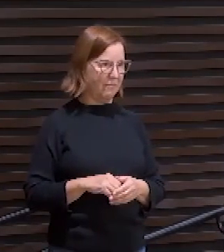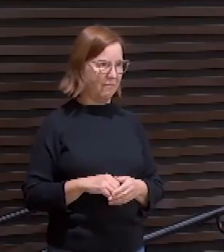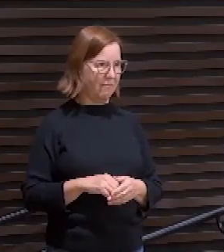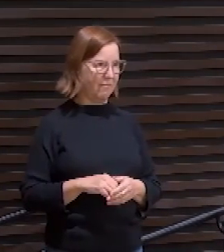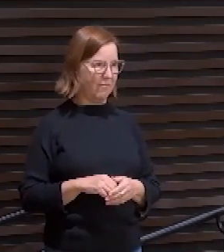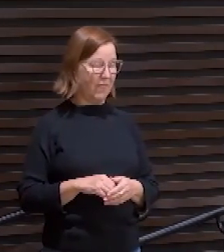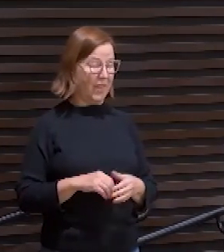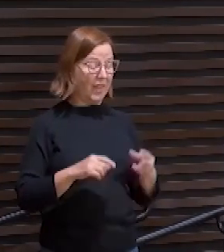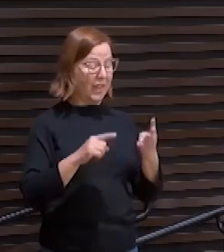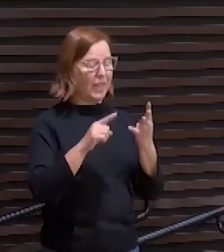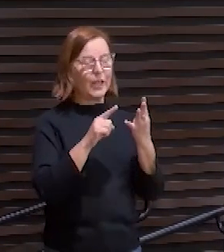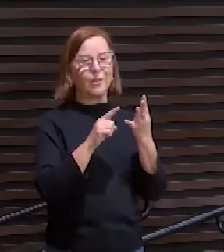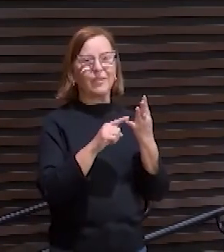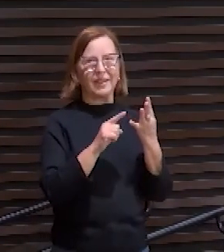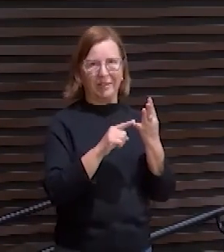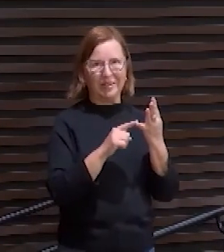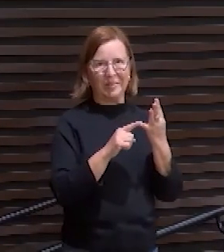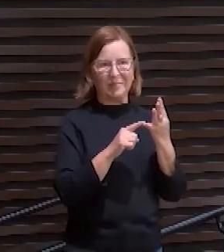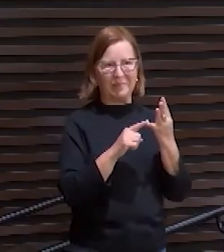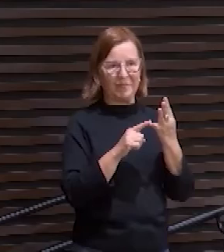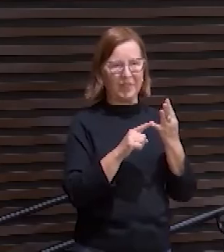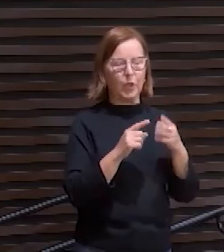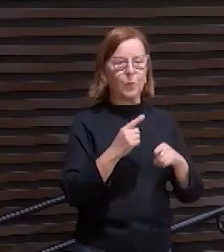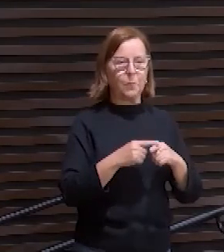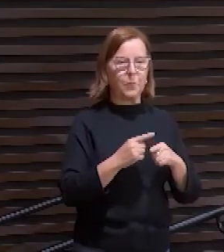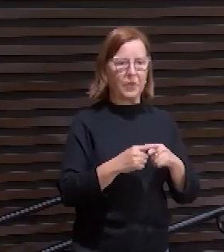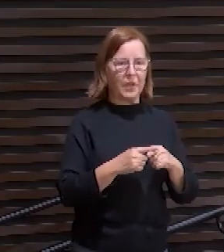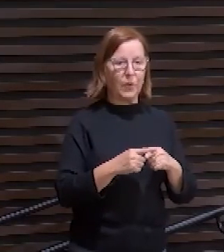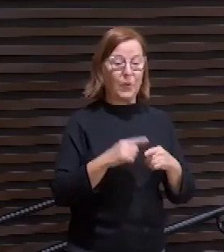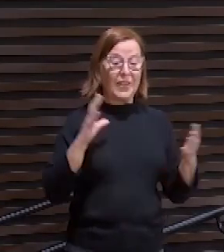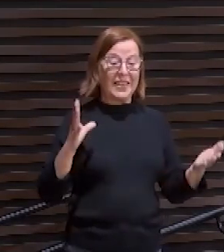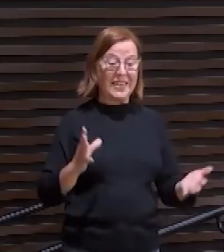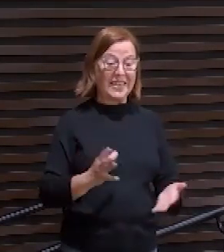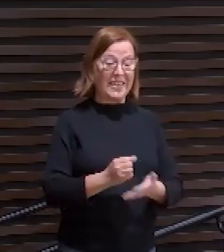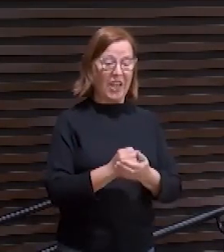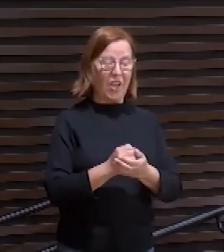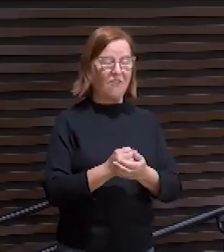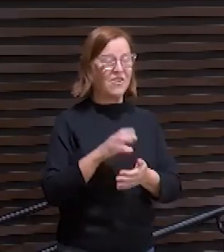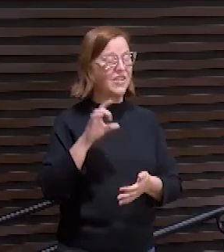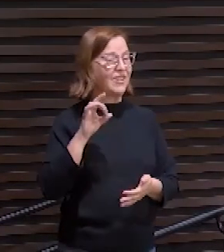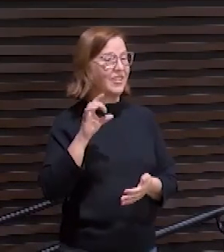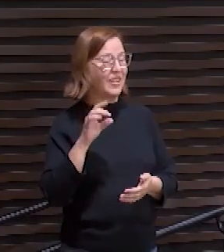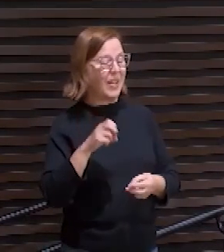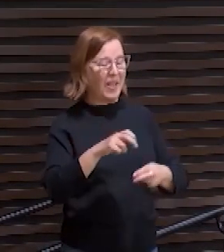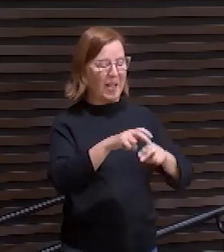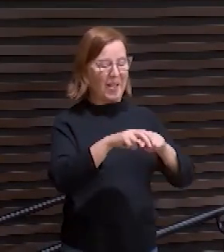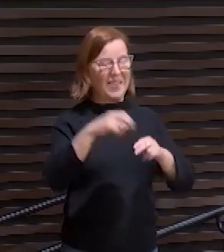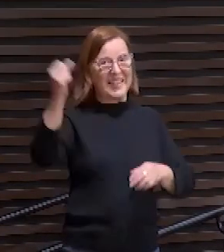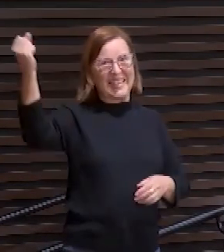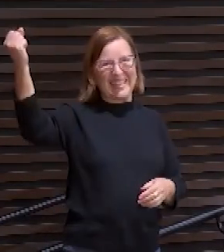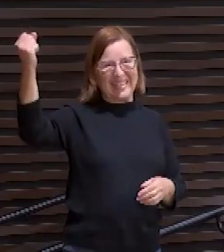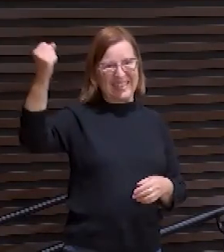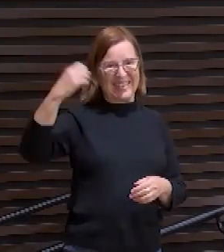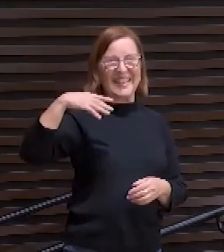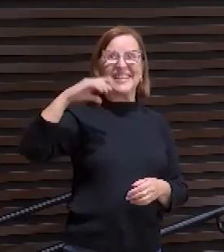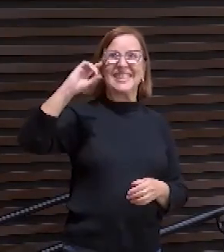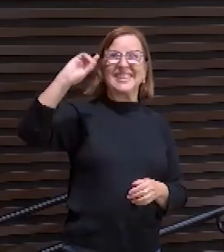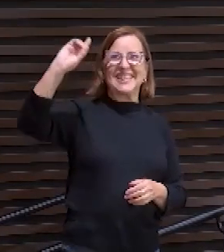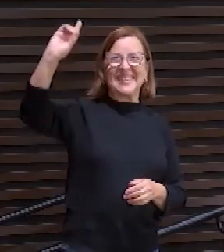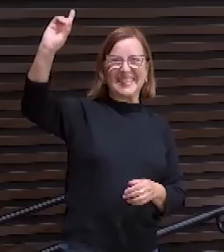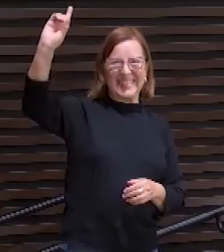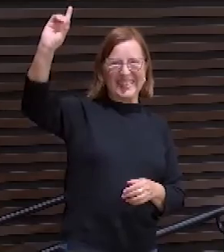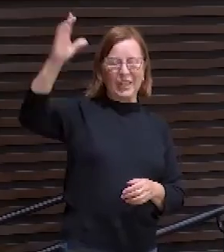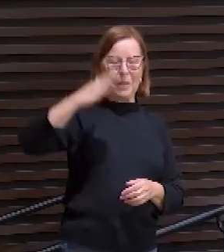essa. E a quarta? Porque eu fui salvo exclusivamente pela graça de Deus. O